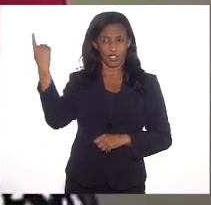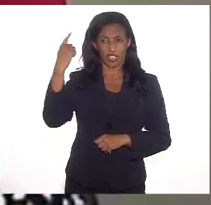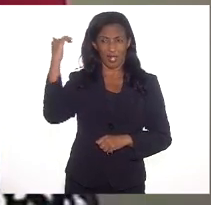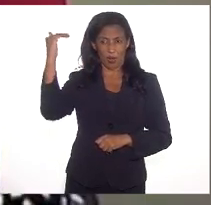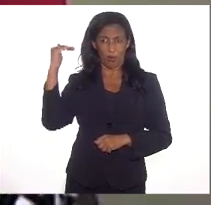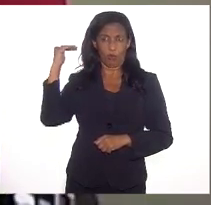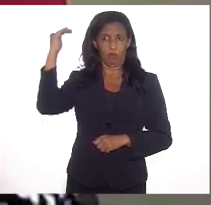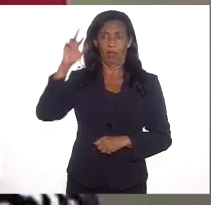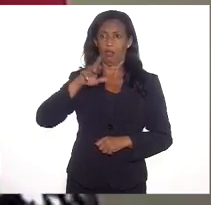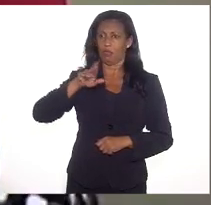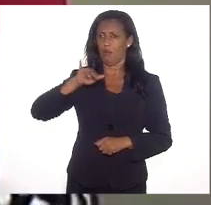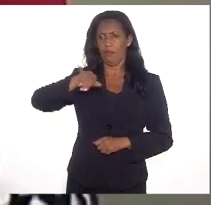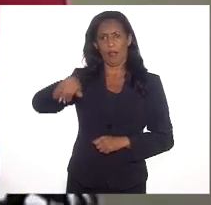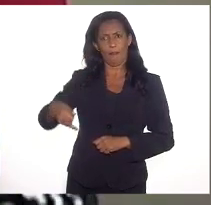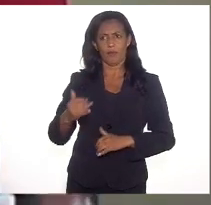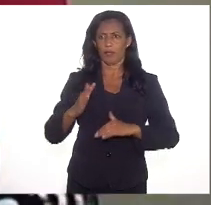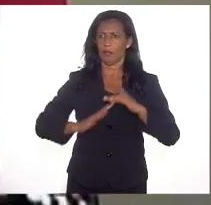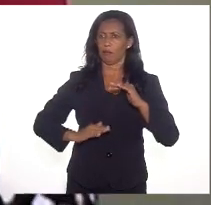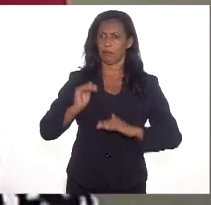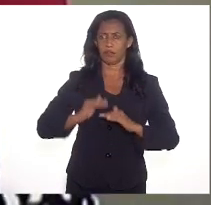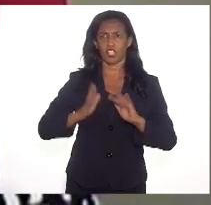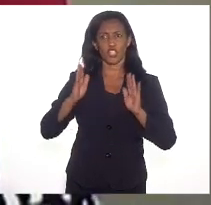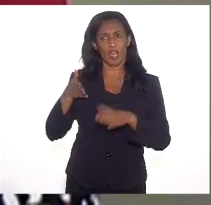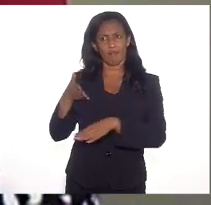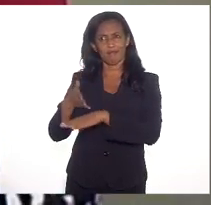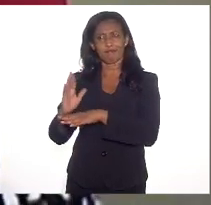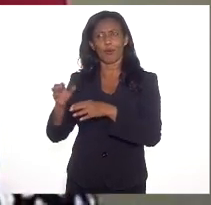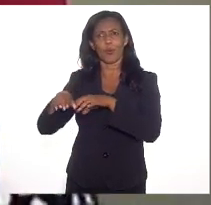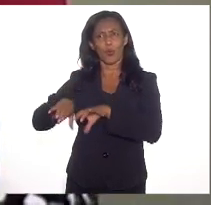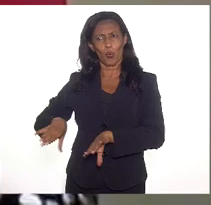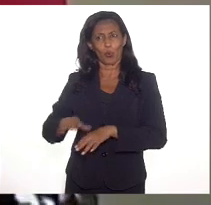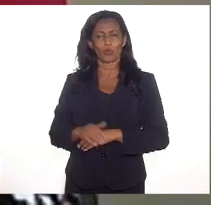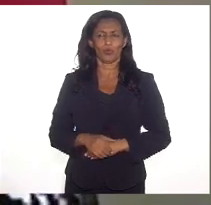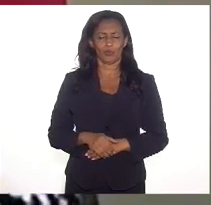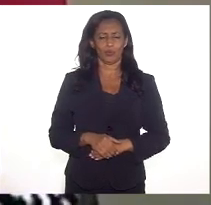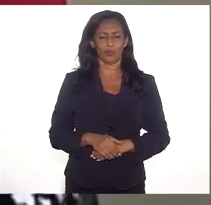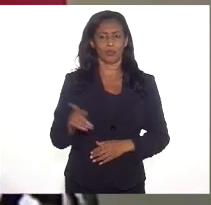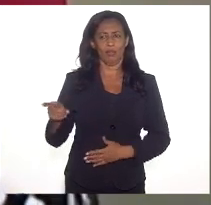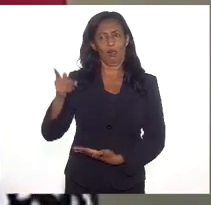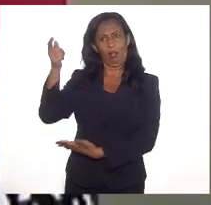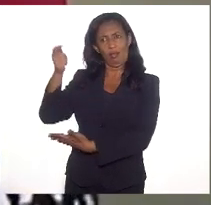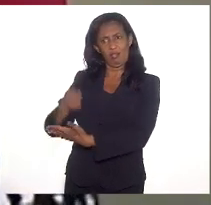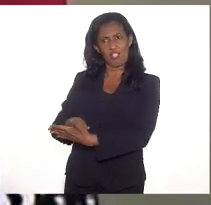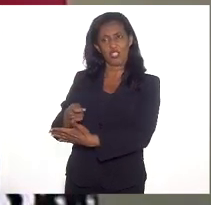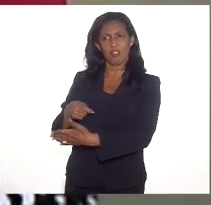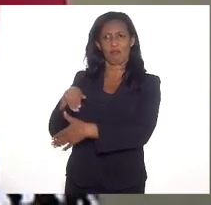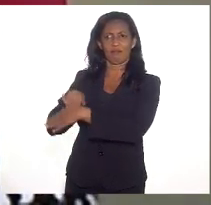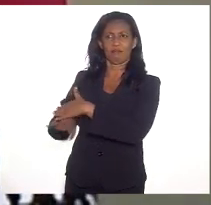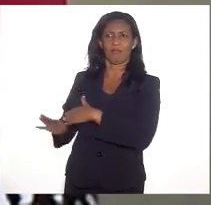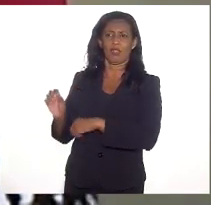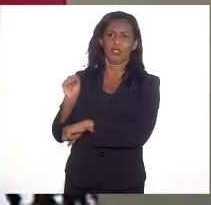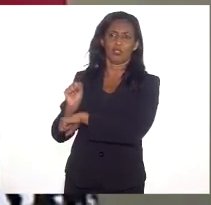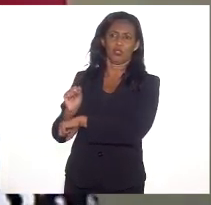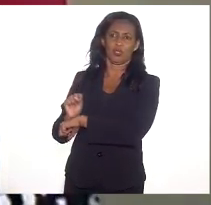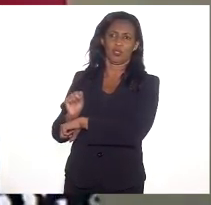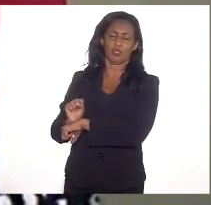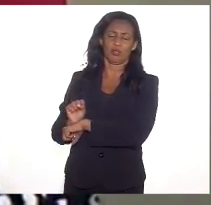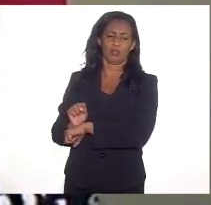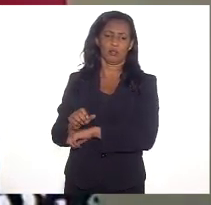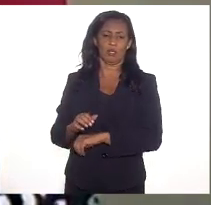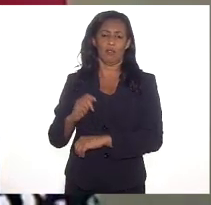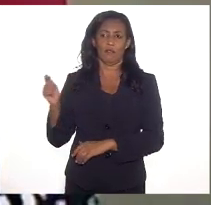iria aproveitar esses profissionais já aprovados, estão aí, né, numa lista de reserva, preferindo